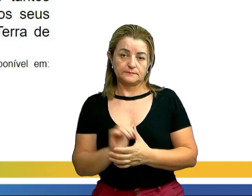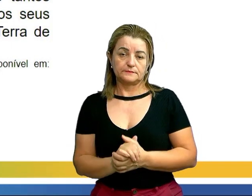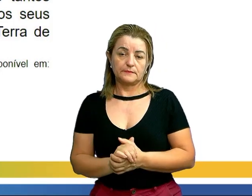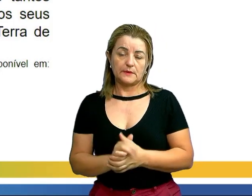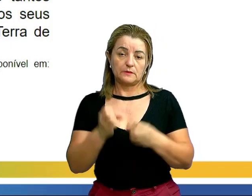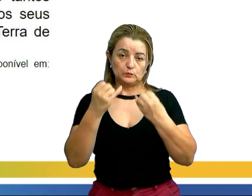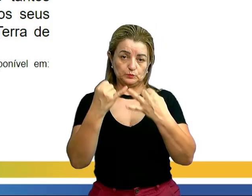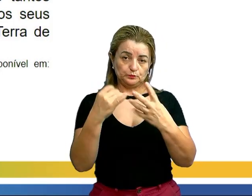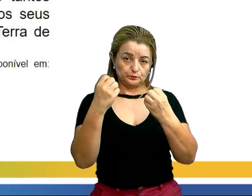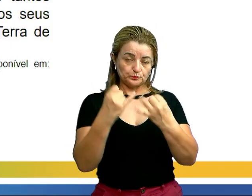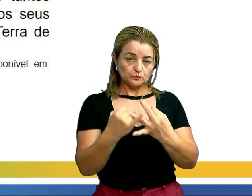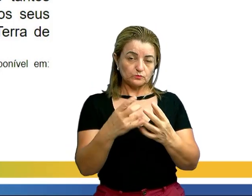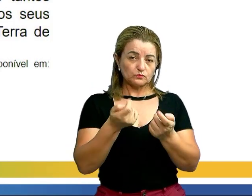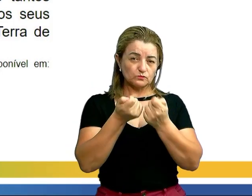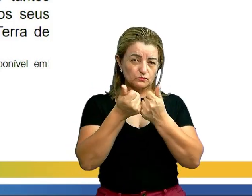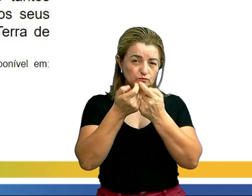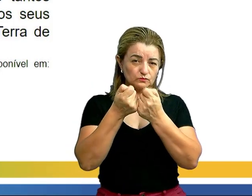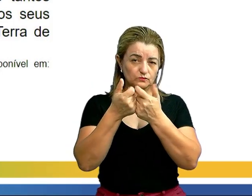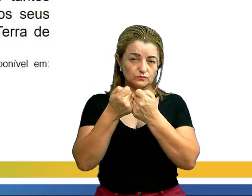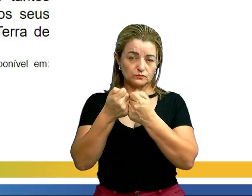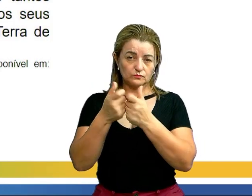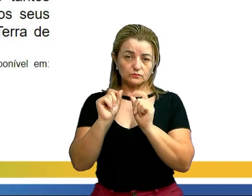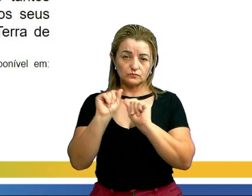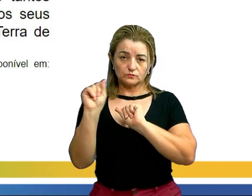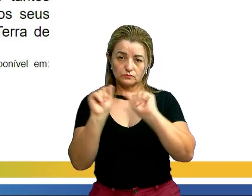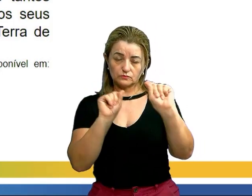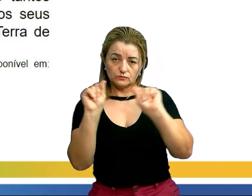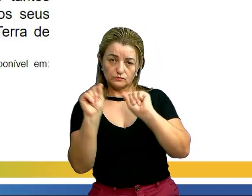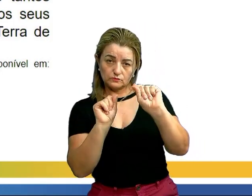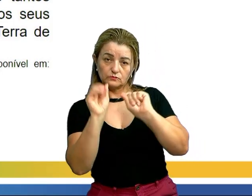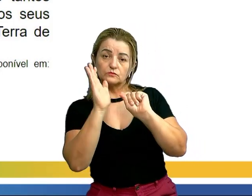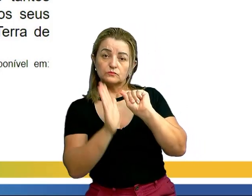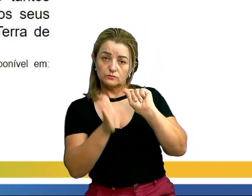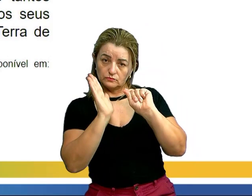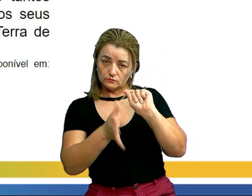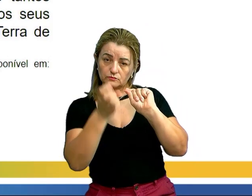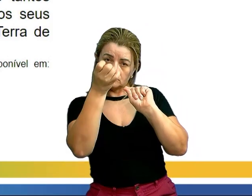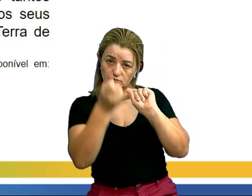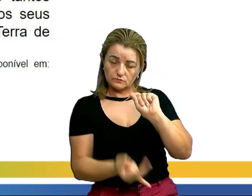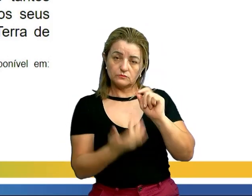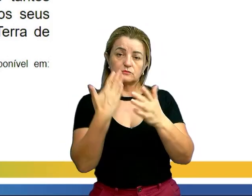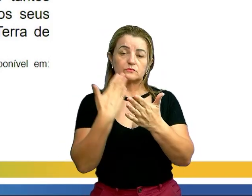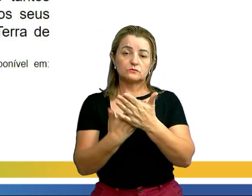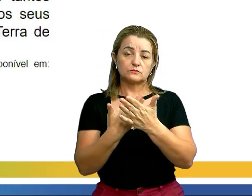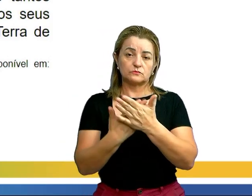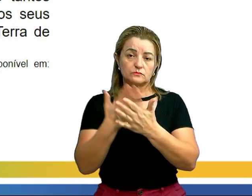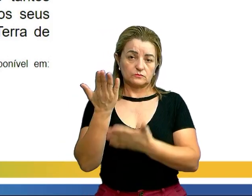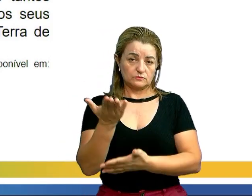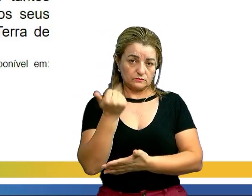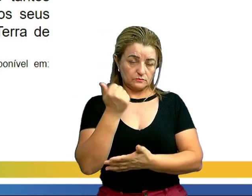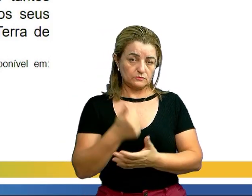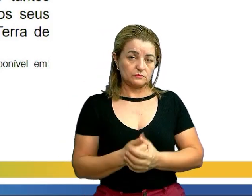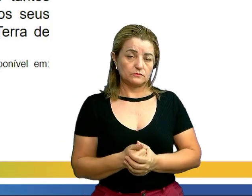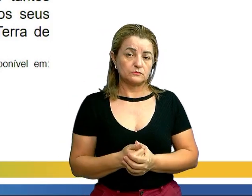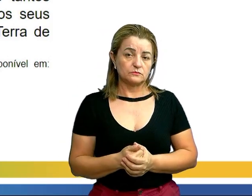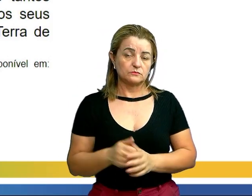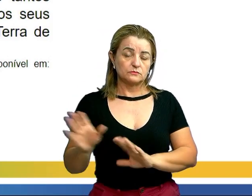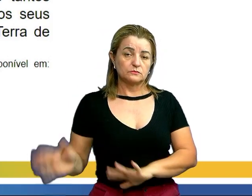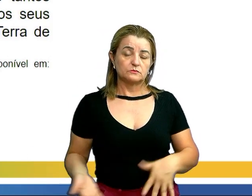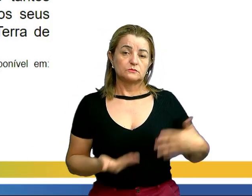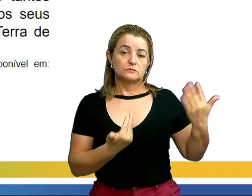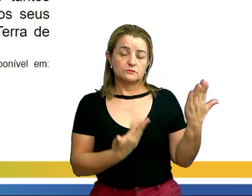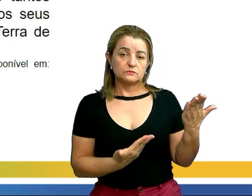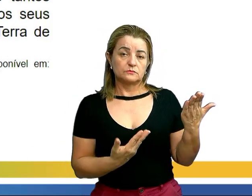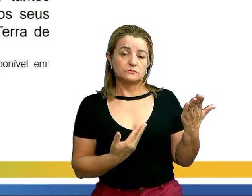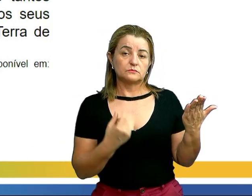vai falar um pouco sobre o que a gente já conversou na nossa aula. Vamos lá. Trata-se